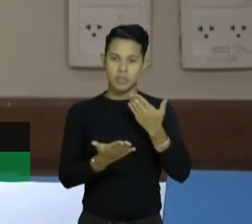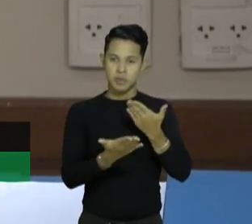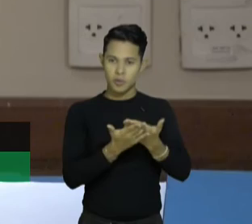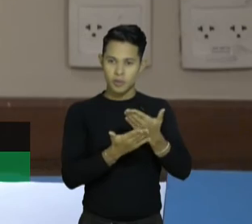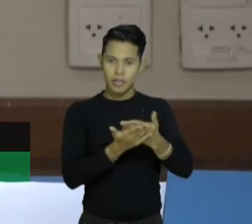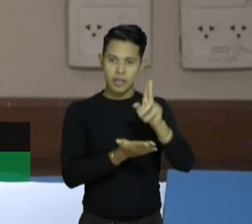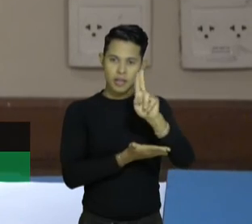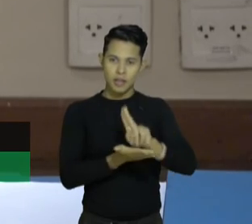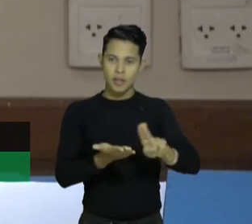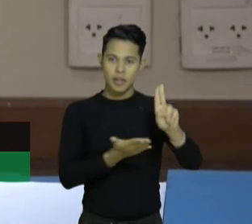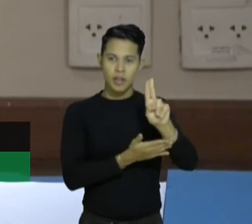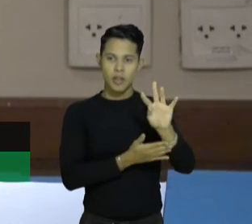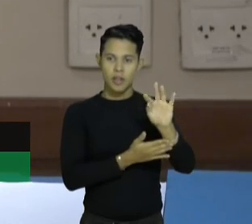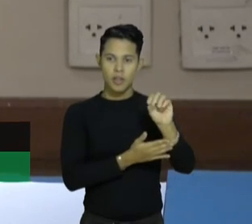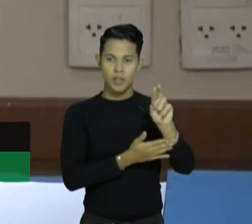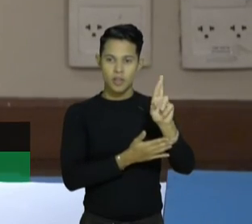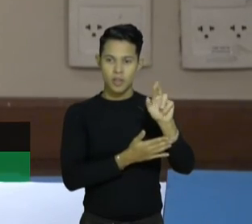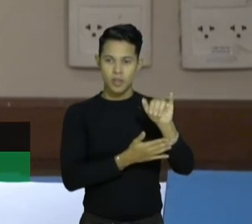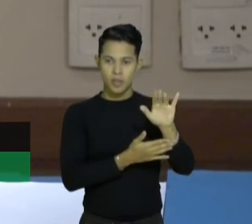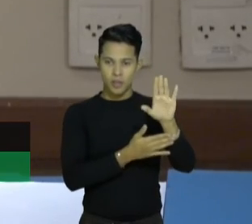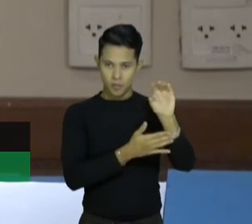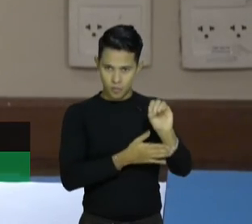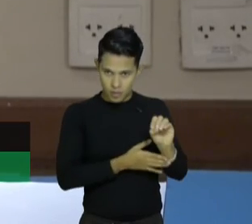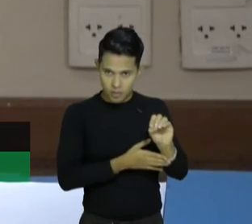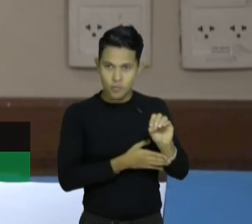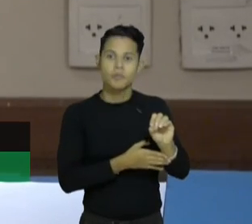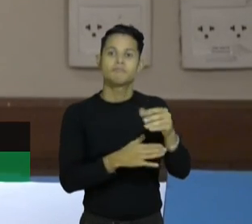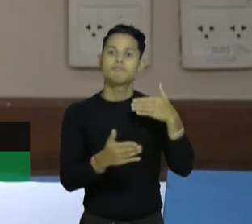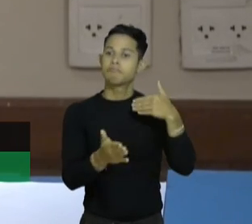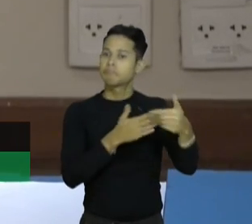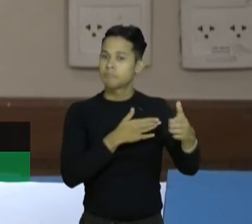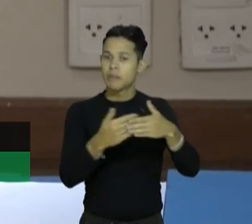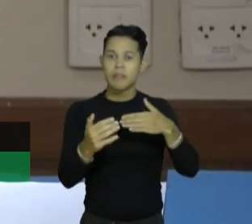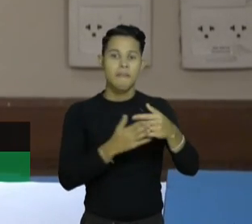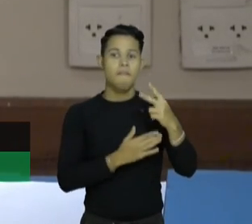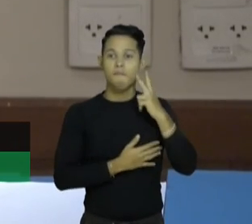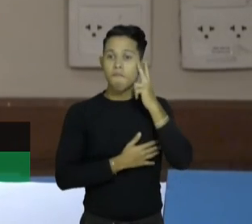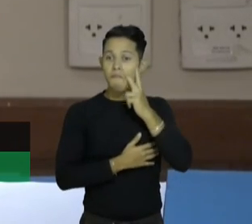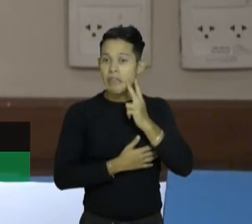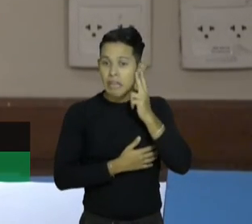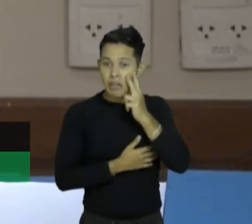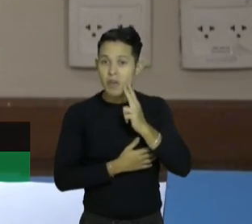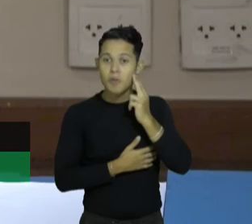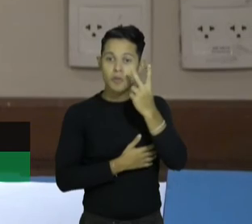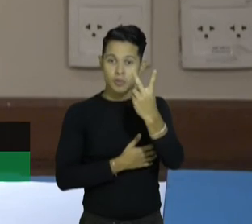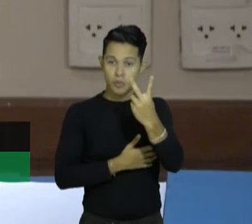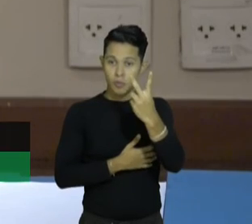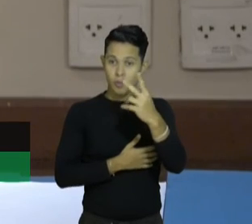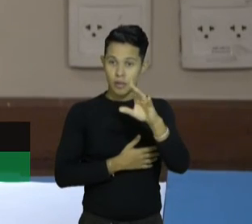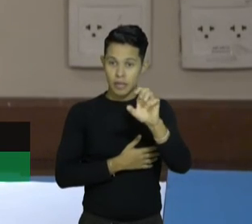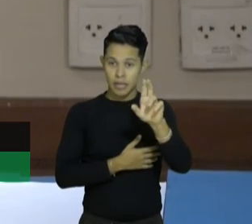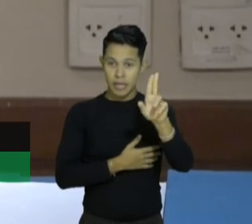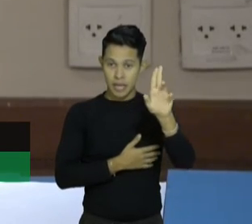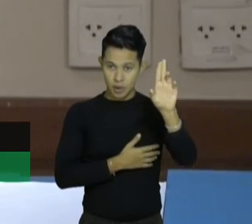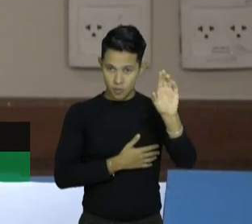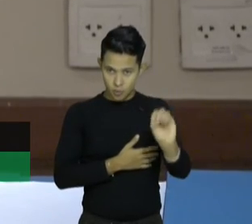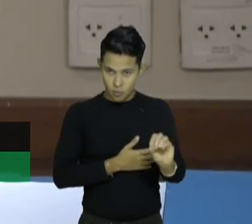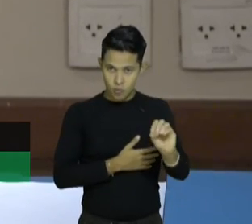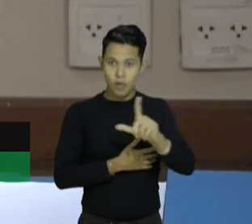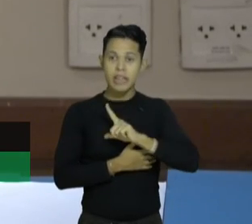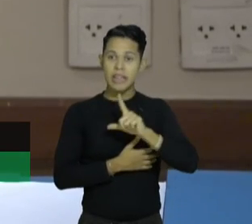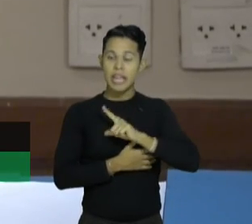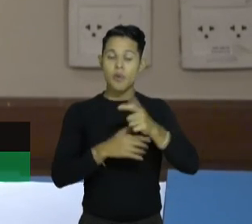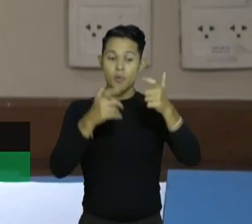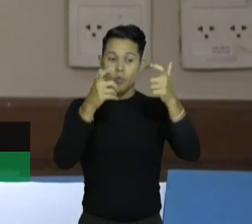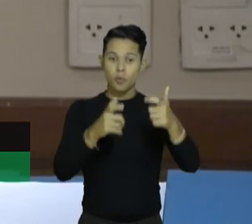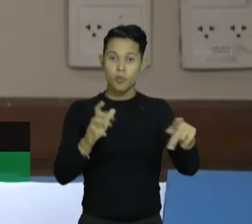MBA International trade Law e e qualquer vinho de 2 € que você encontra no mercado tem indicação geográfica né Eu não sei se tem